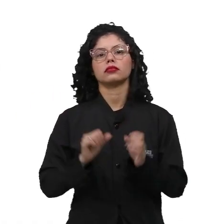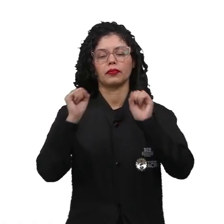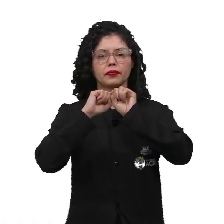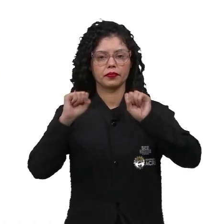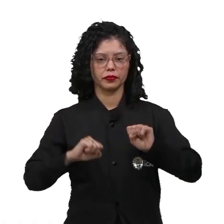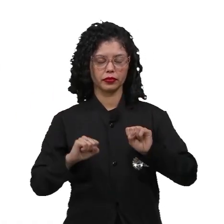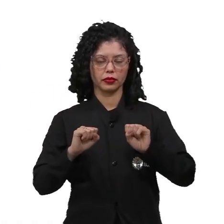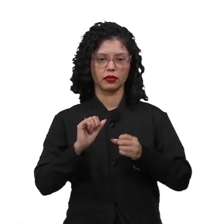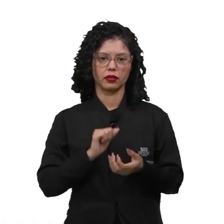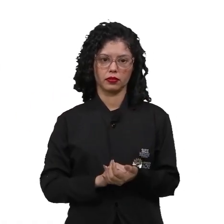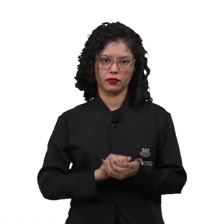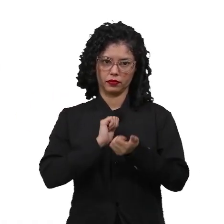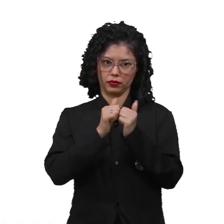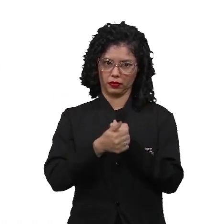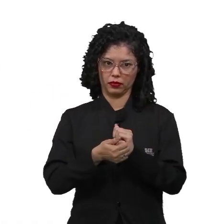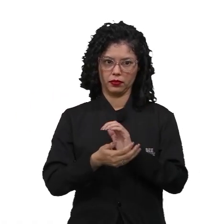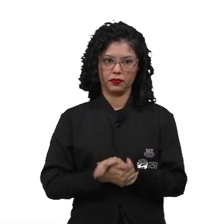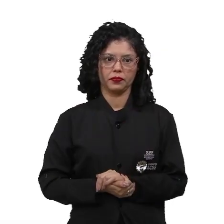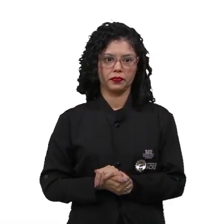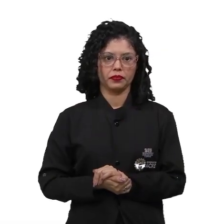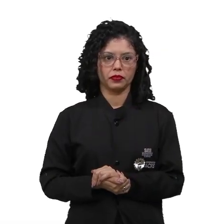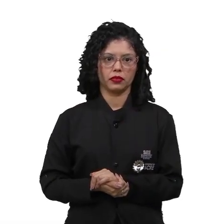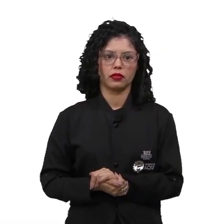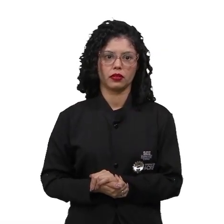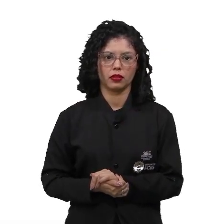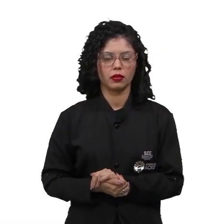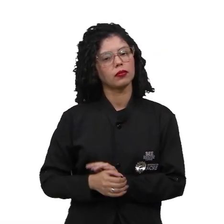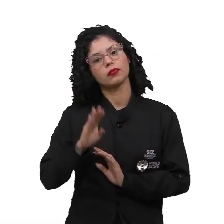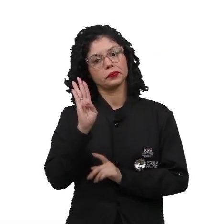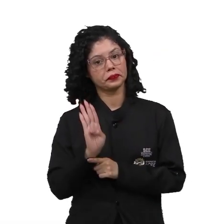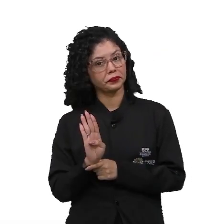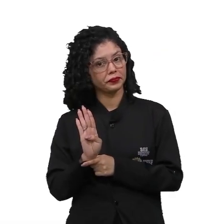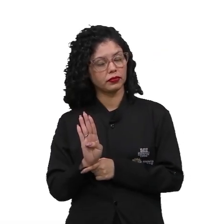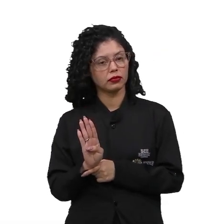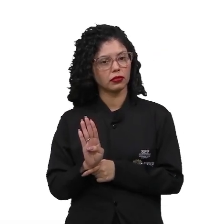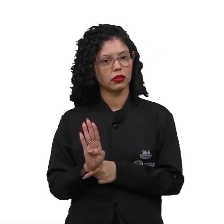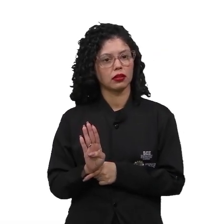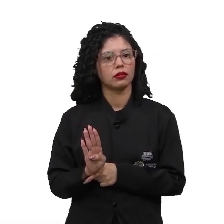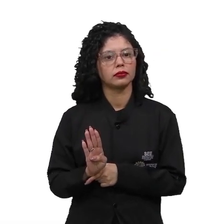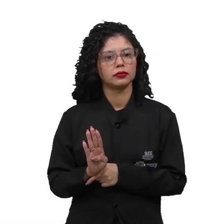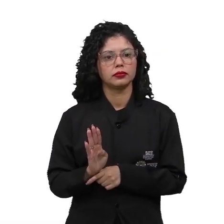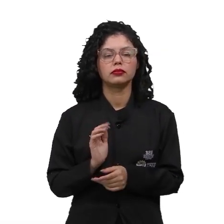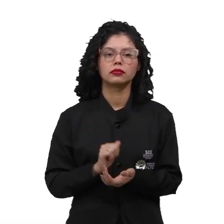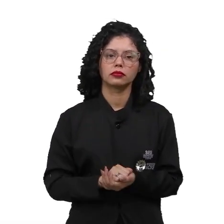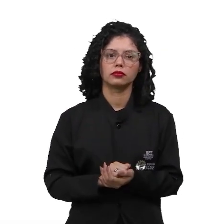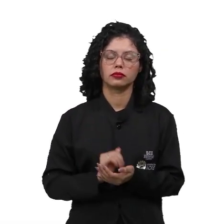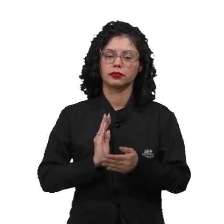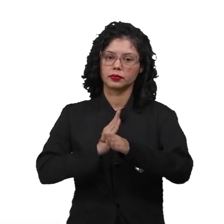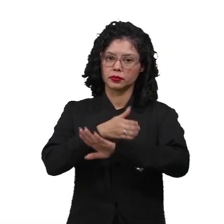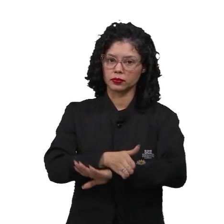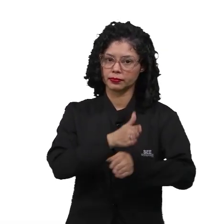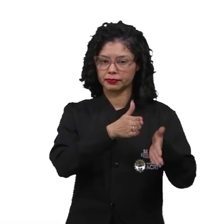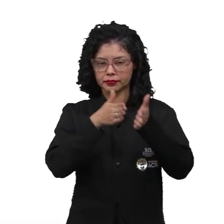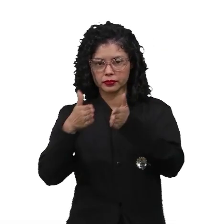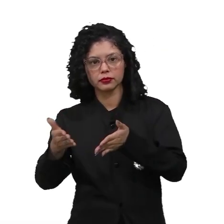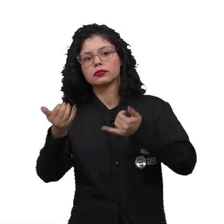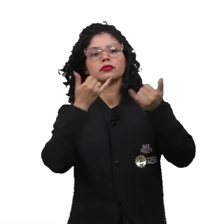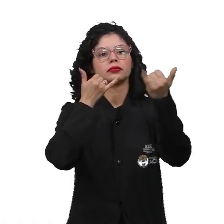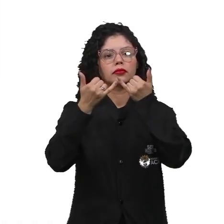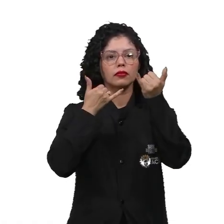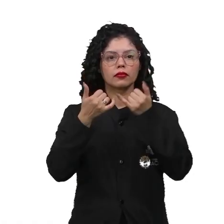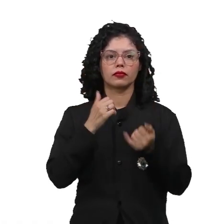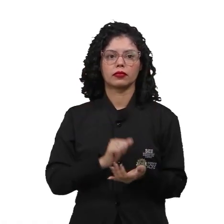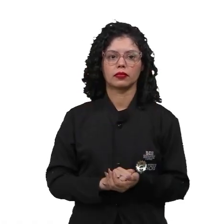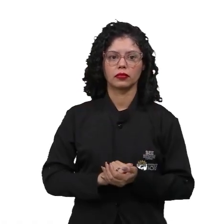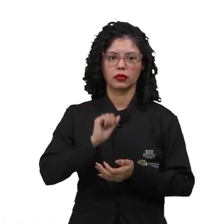sistema imune adaptativo. Então ele vai ativar o linfócito B, né? Ele vai passar essa informação ali, né,